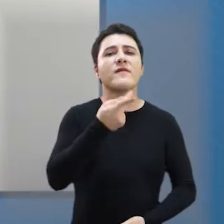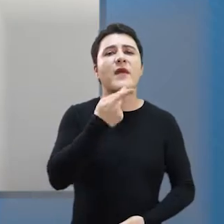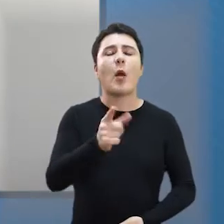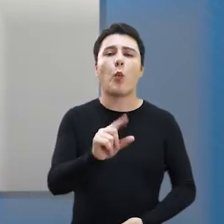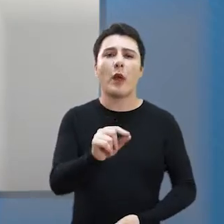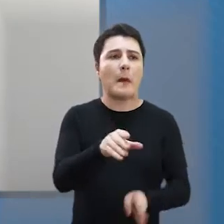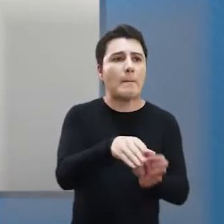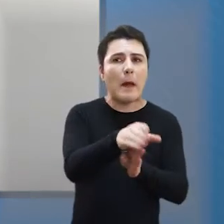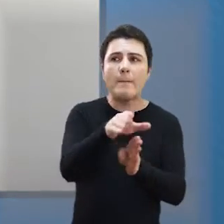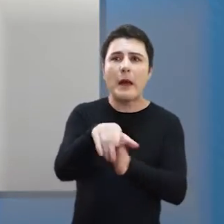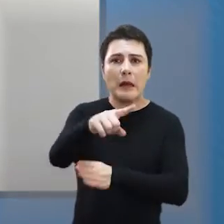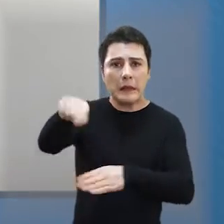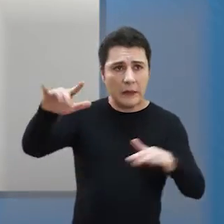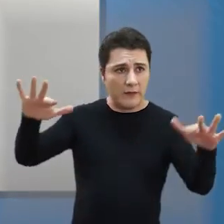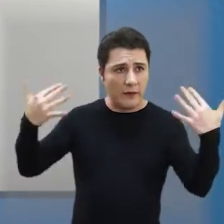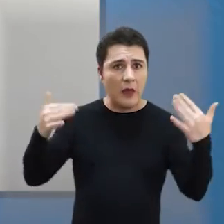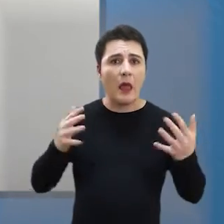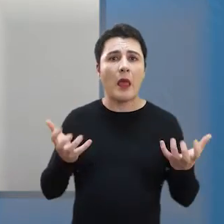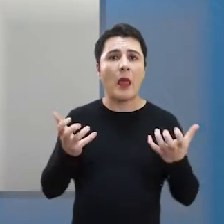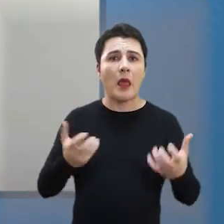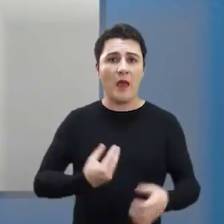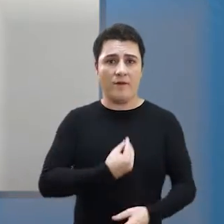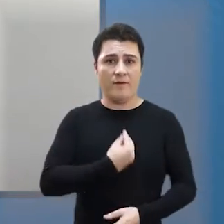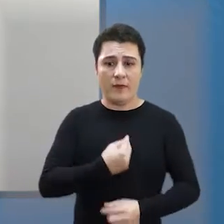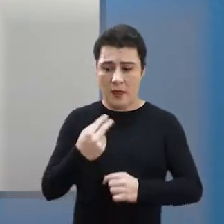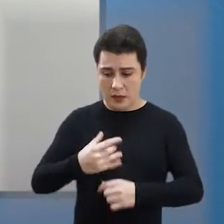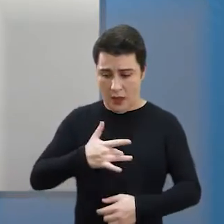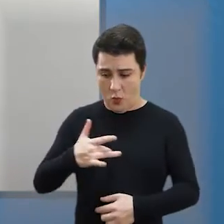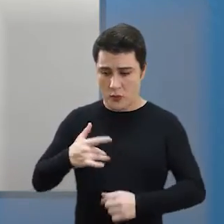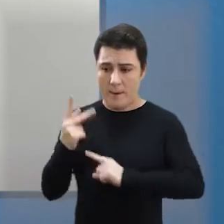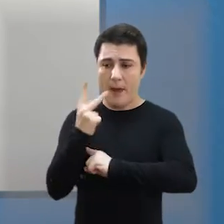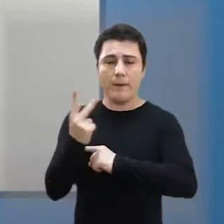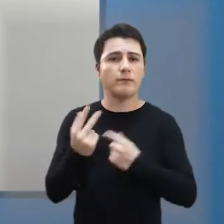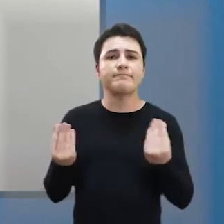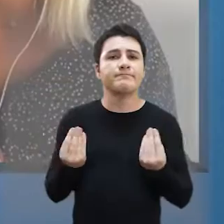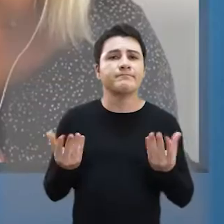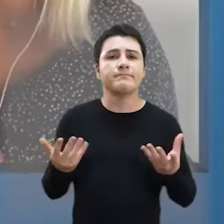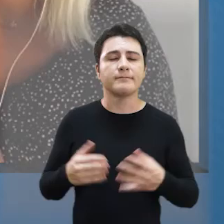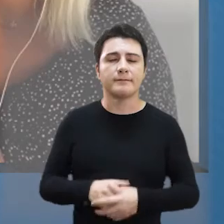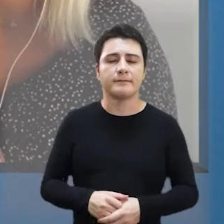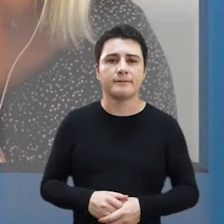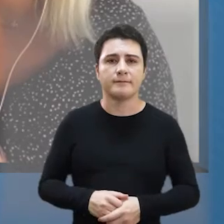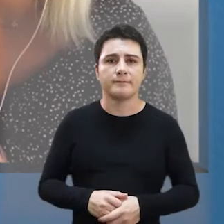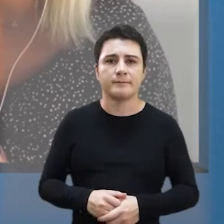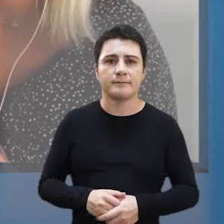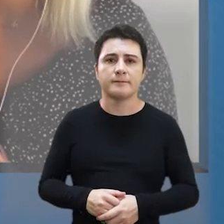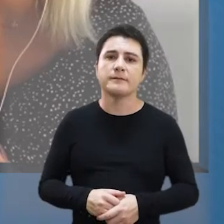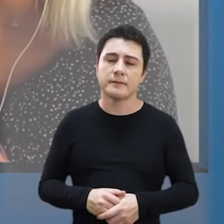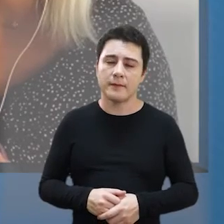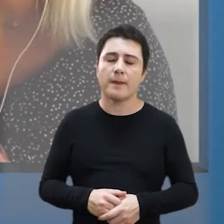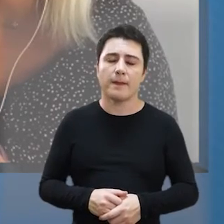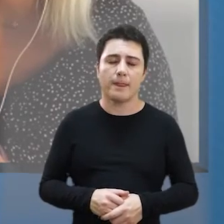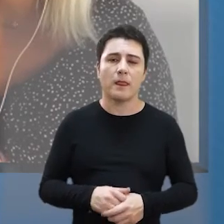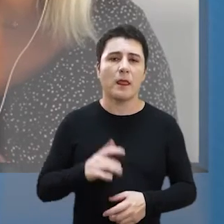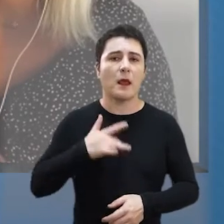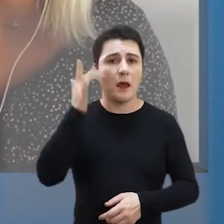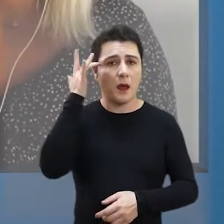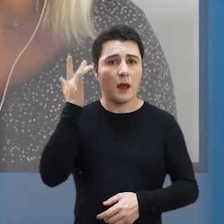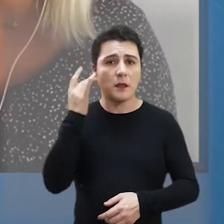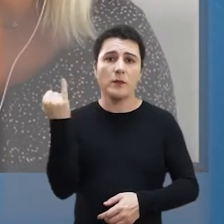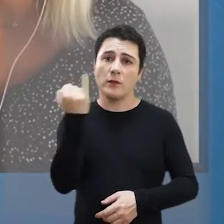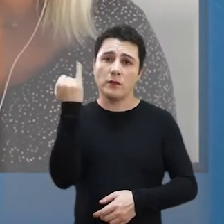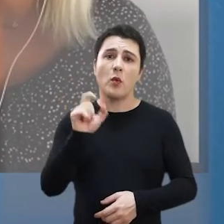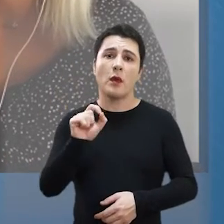dá para quem está nos assistindo e que quer cuidar mais da própria saúde? Então, eu acho importante, vamos falar